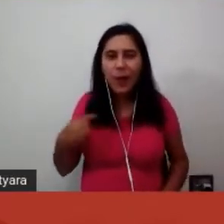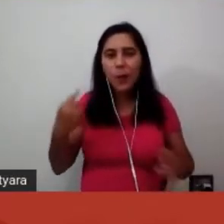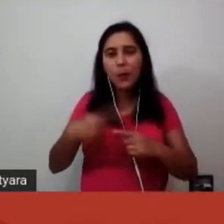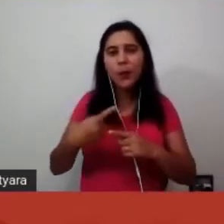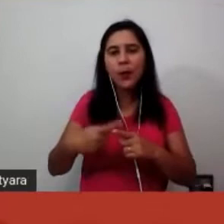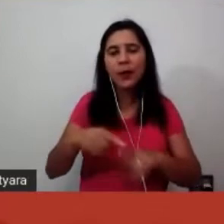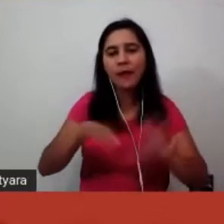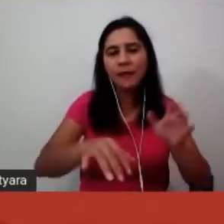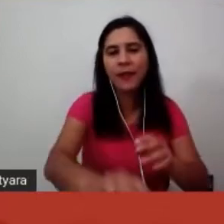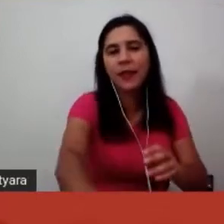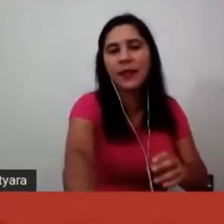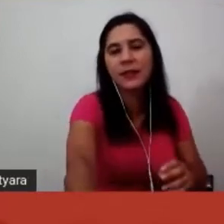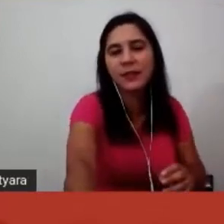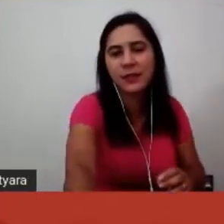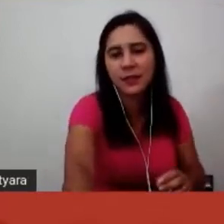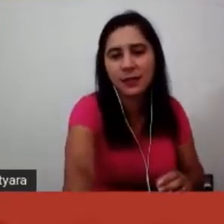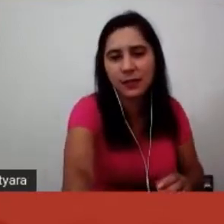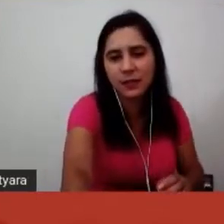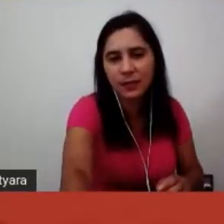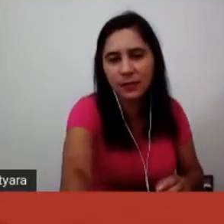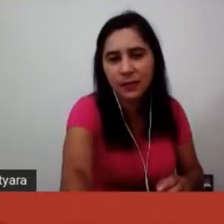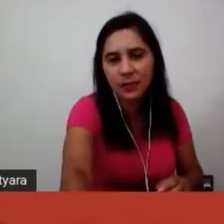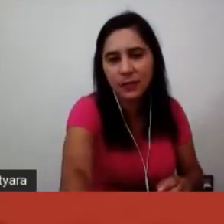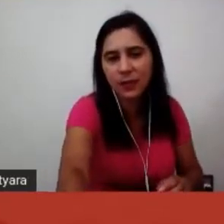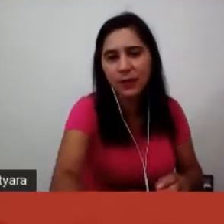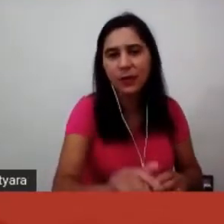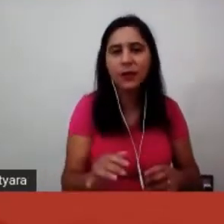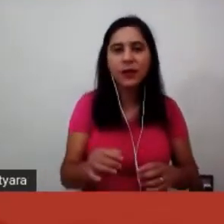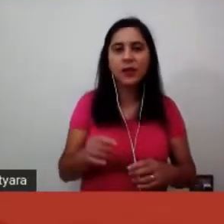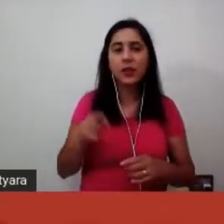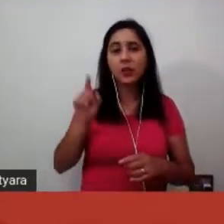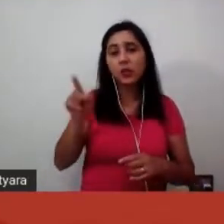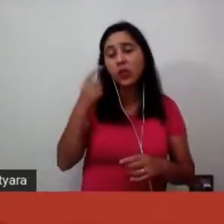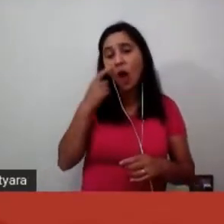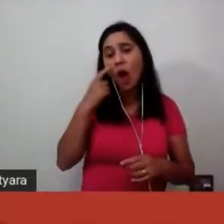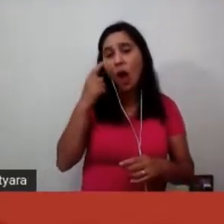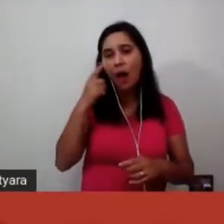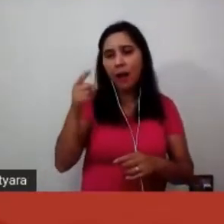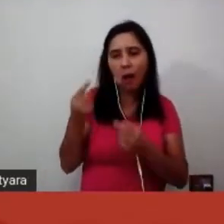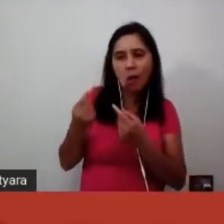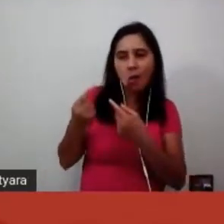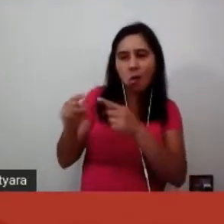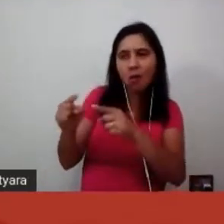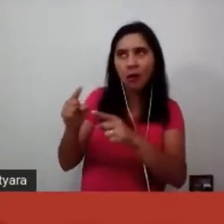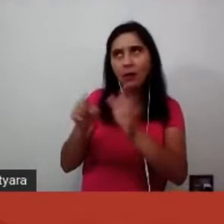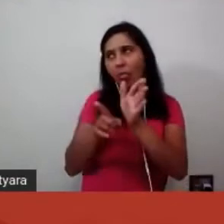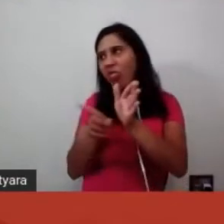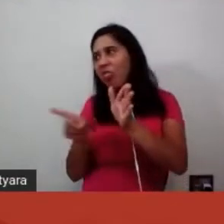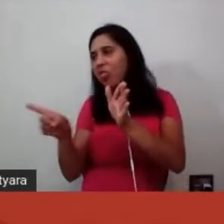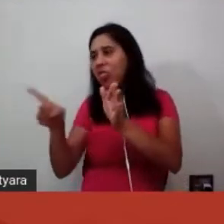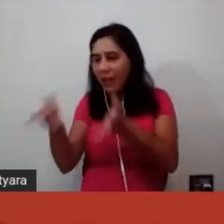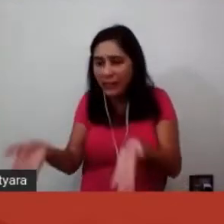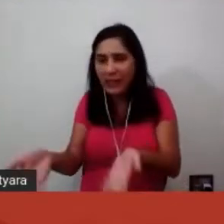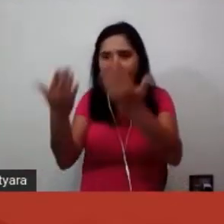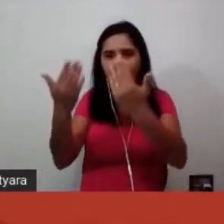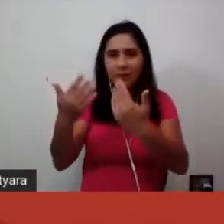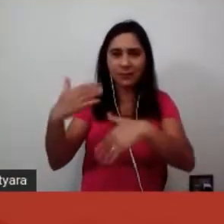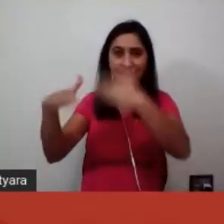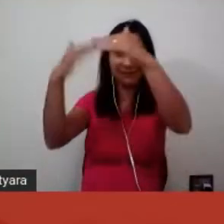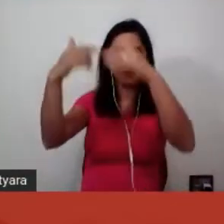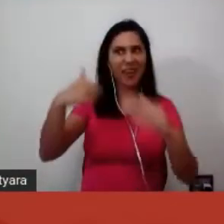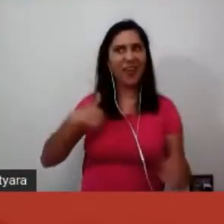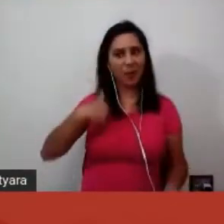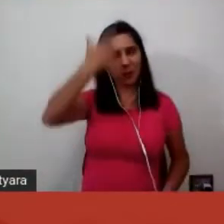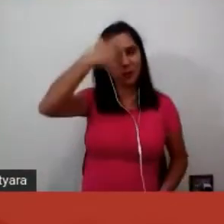atenção. E dá uma ideia torta só para gerar ruído. Isso acontece. Eu sou essa